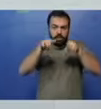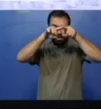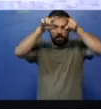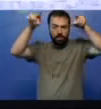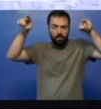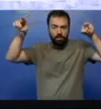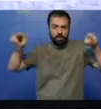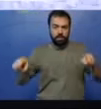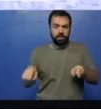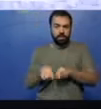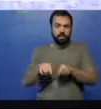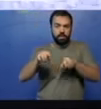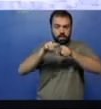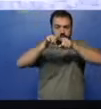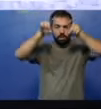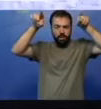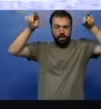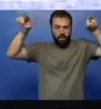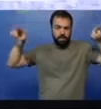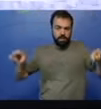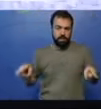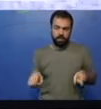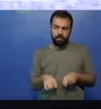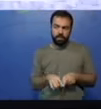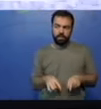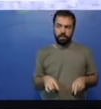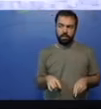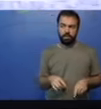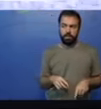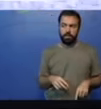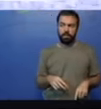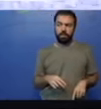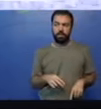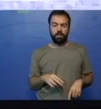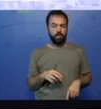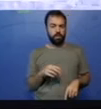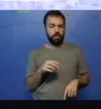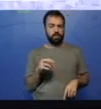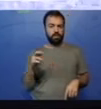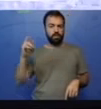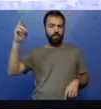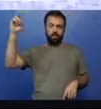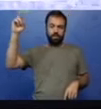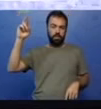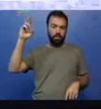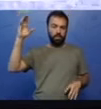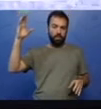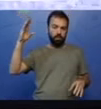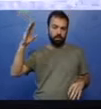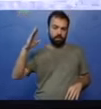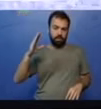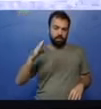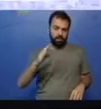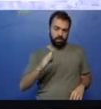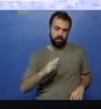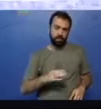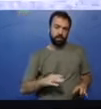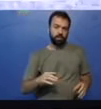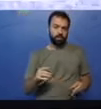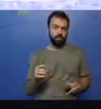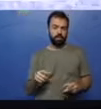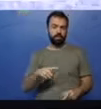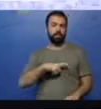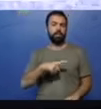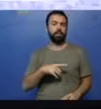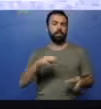classes, um filo, e vários filos, um reino. Não proposto por Linneu, tem uma categoria maior que todas,